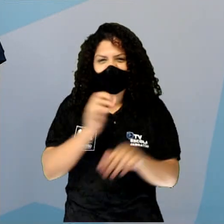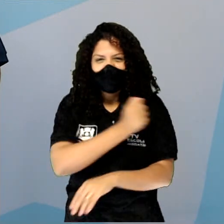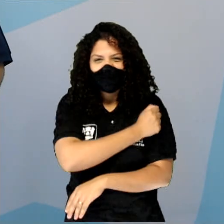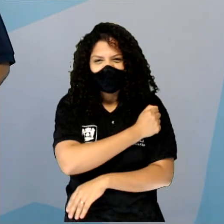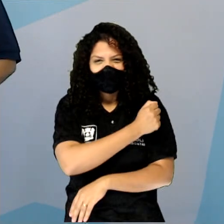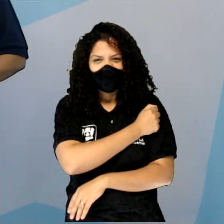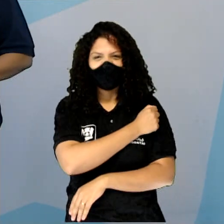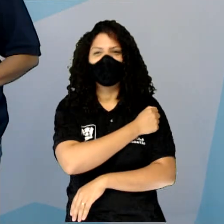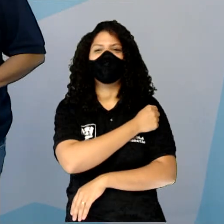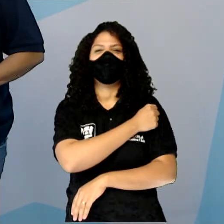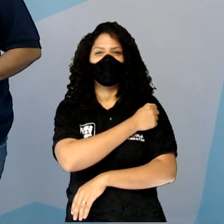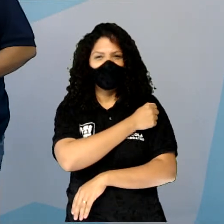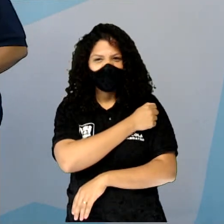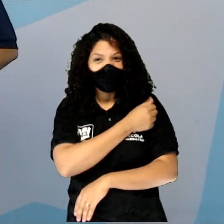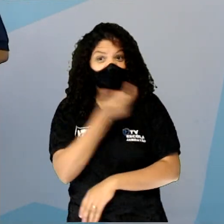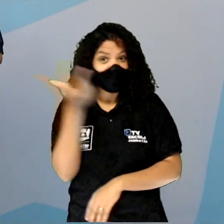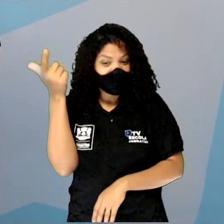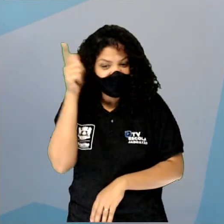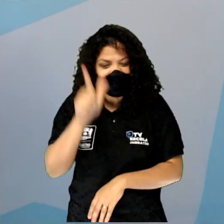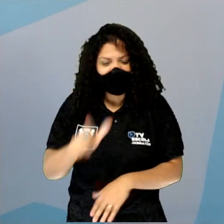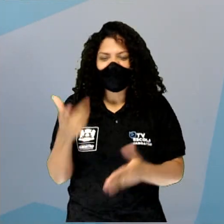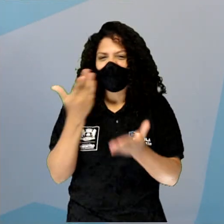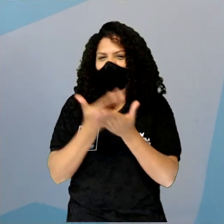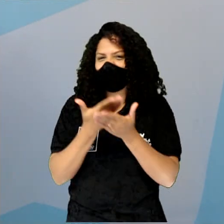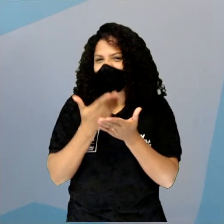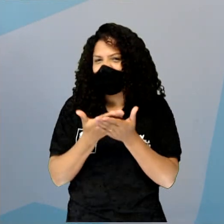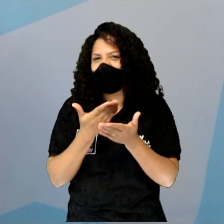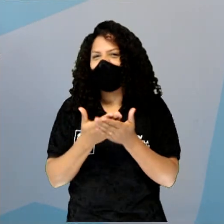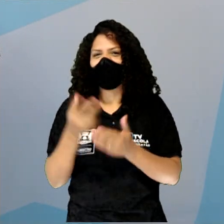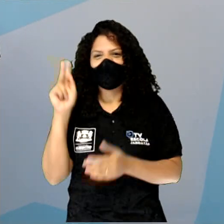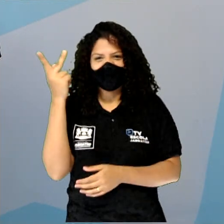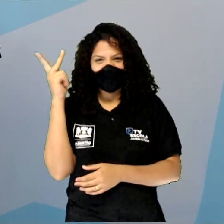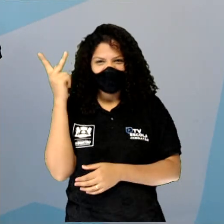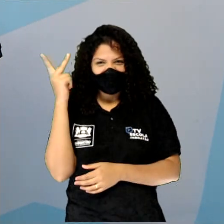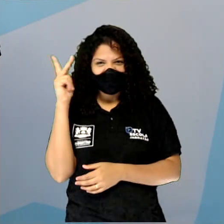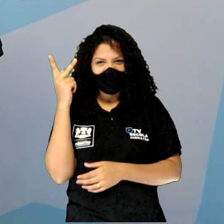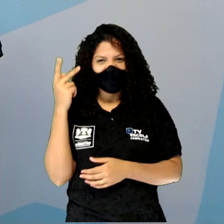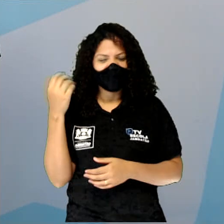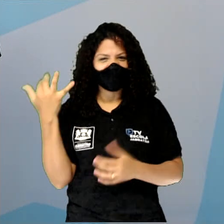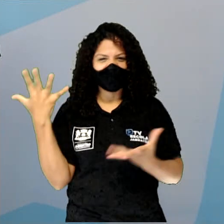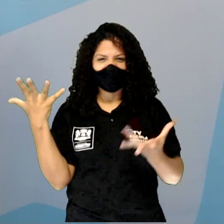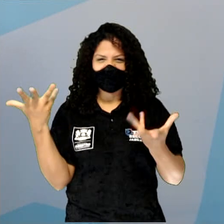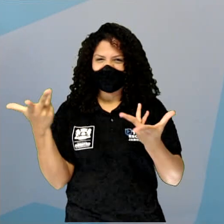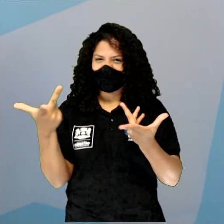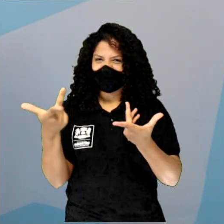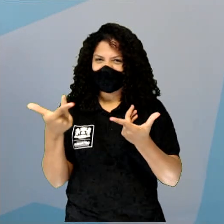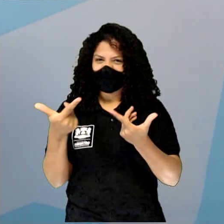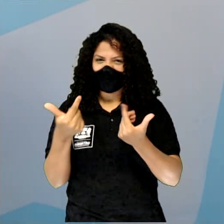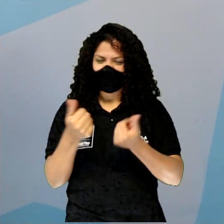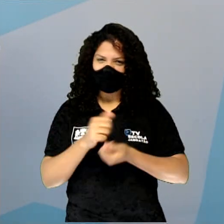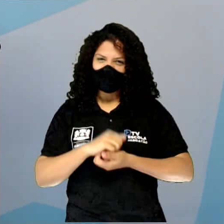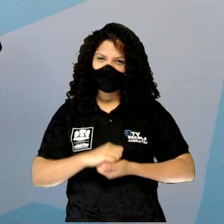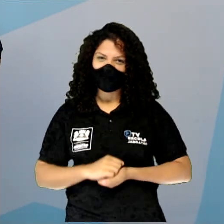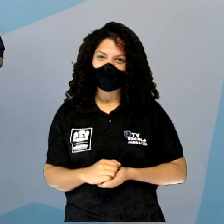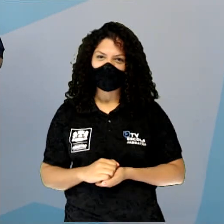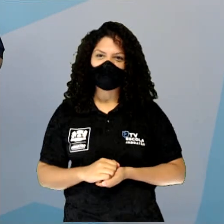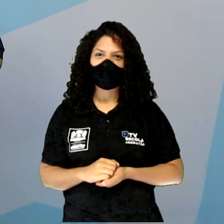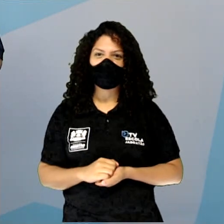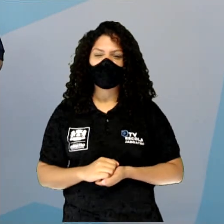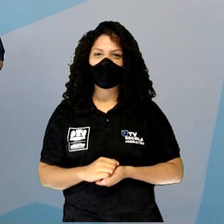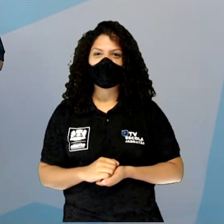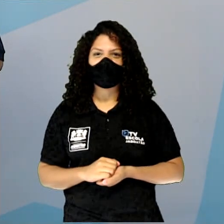galerinha! Olha nós aqui de novo para mais uma aula de história, né? Que maravilha! Não é possível